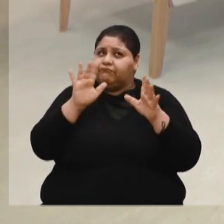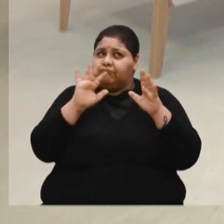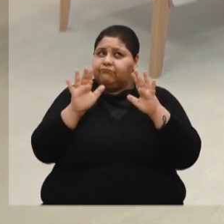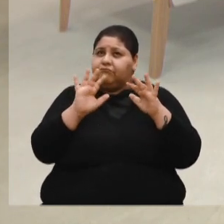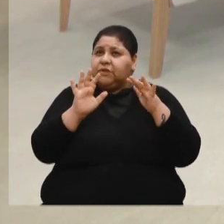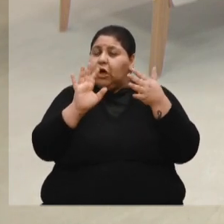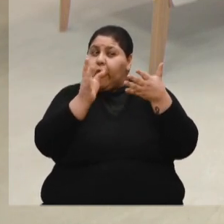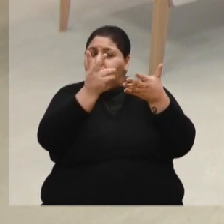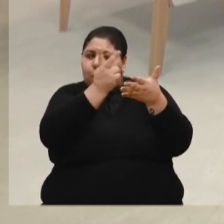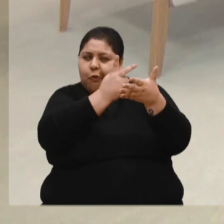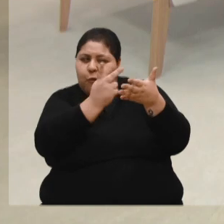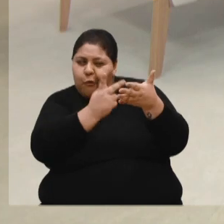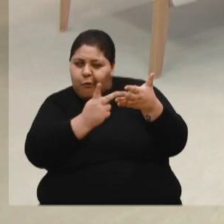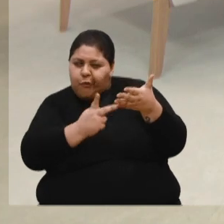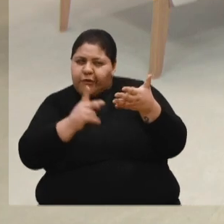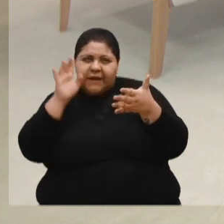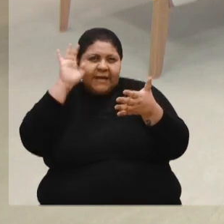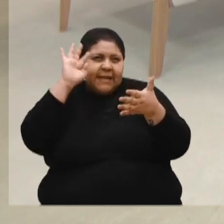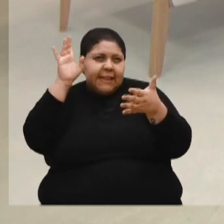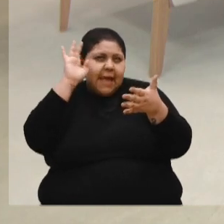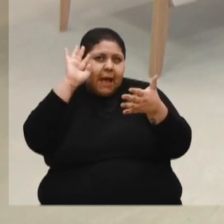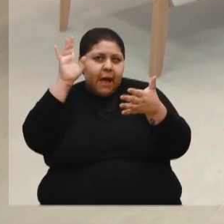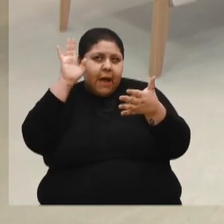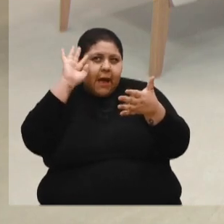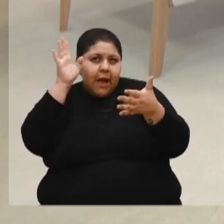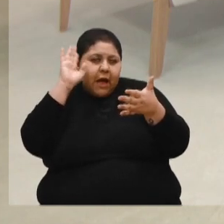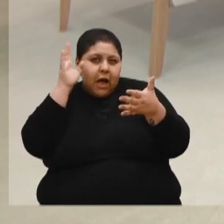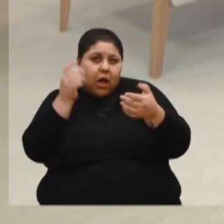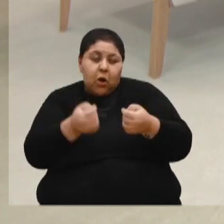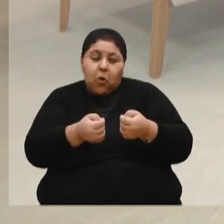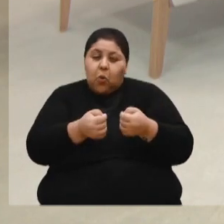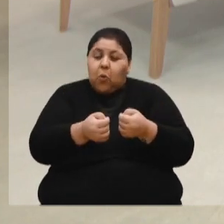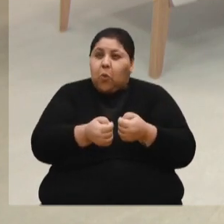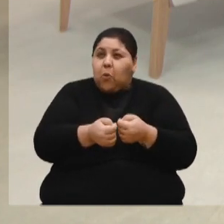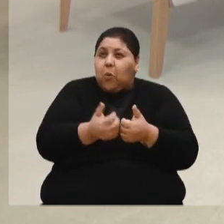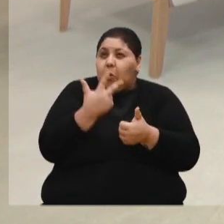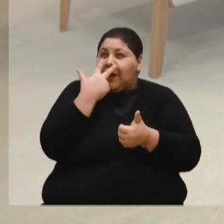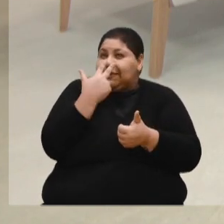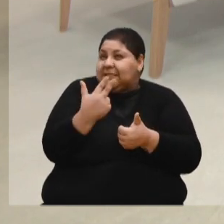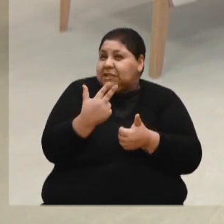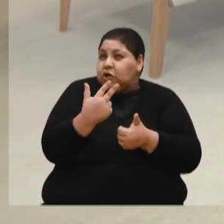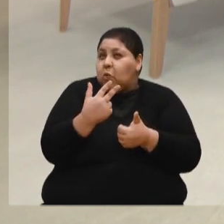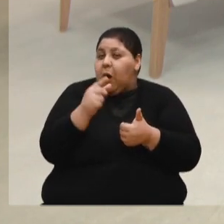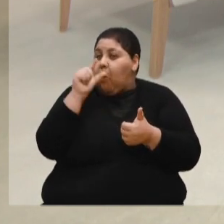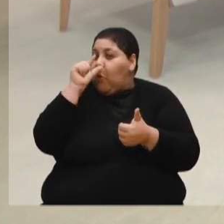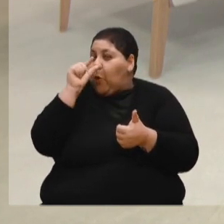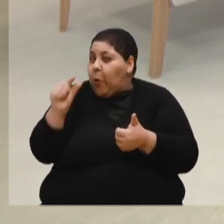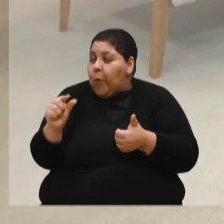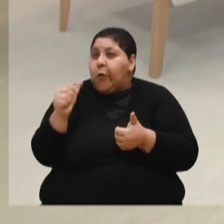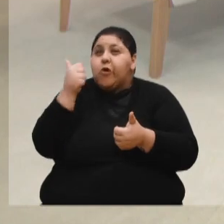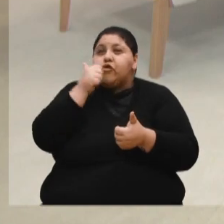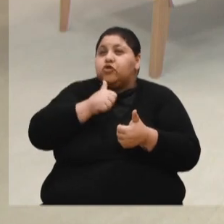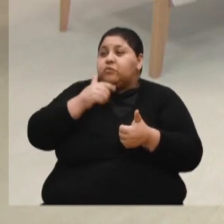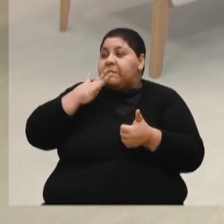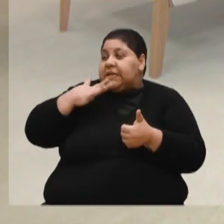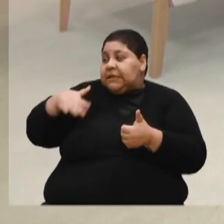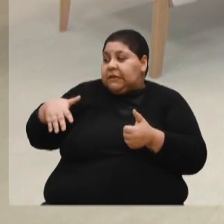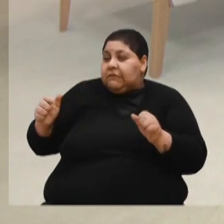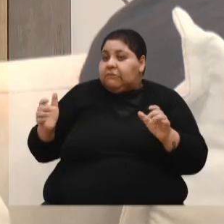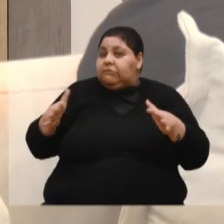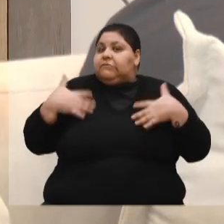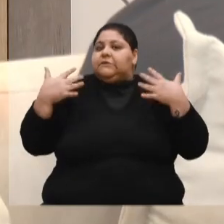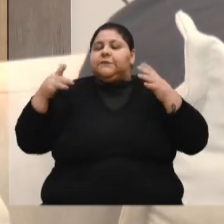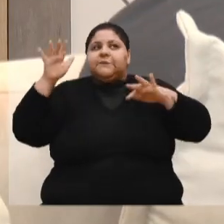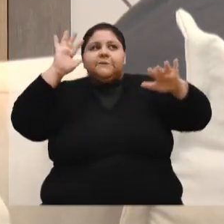Um somiglio brivido, como dizem os italianos, né? Uma semelhança breve, mas realmente está aí, né? De uma menina surpresa